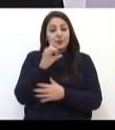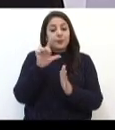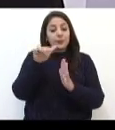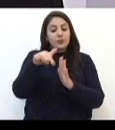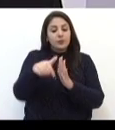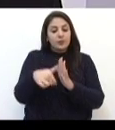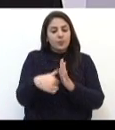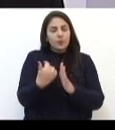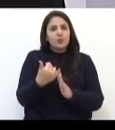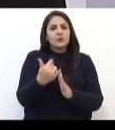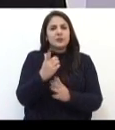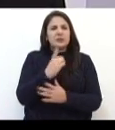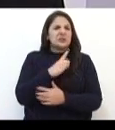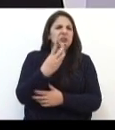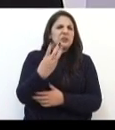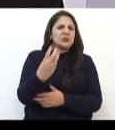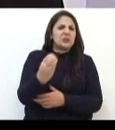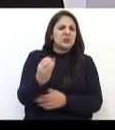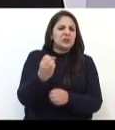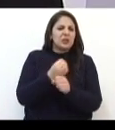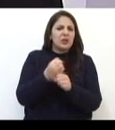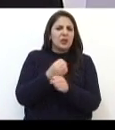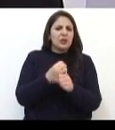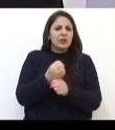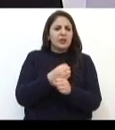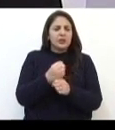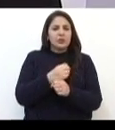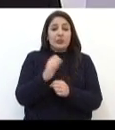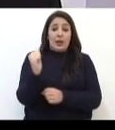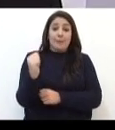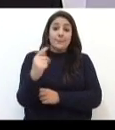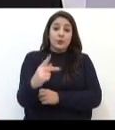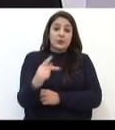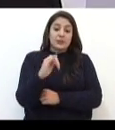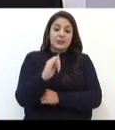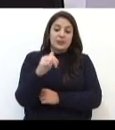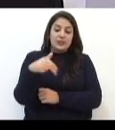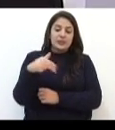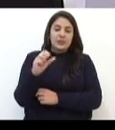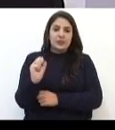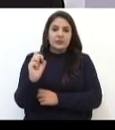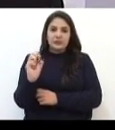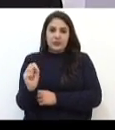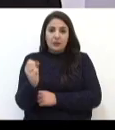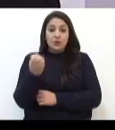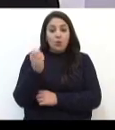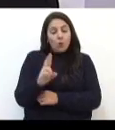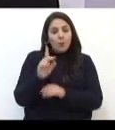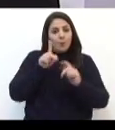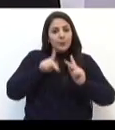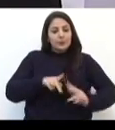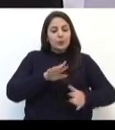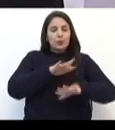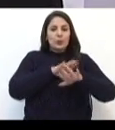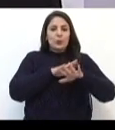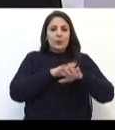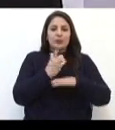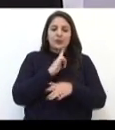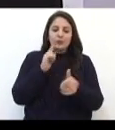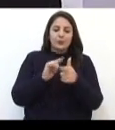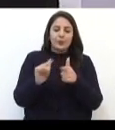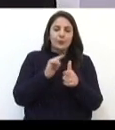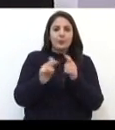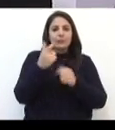para depois ser uma pessoa com 30 anos encostada no INSS, que é dinheiro público, ou ser uma pessoa doente, causando um grande